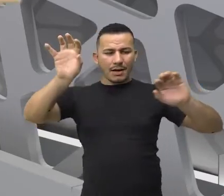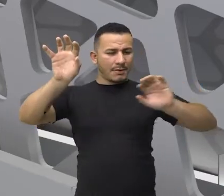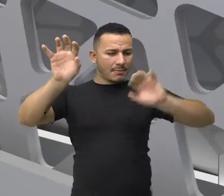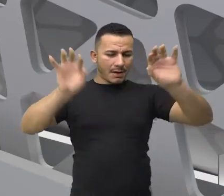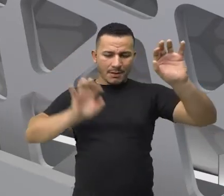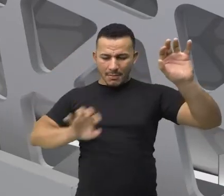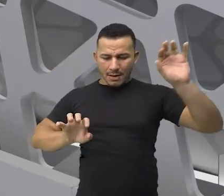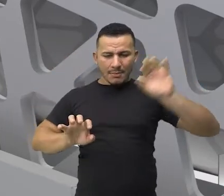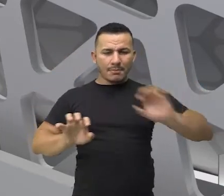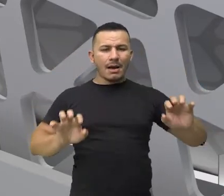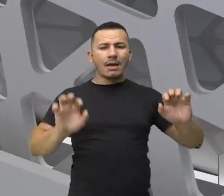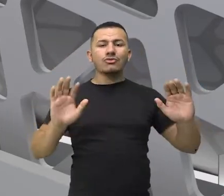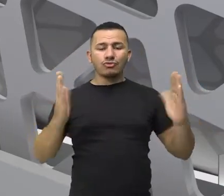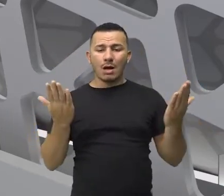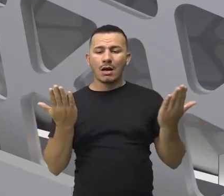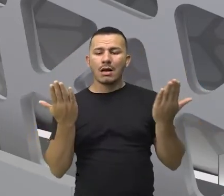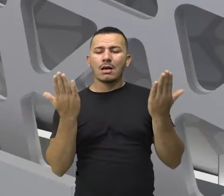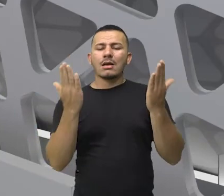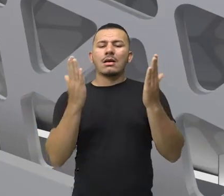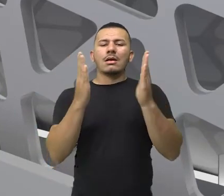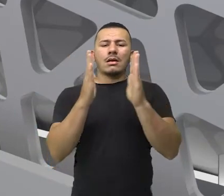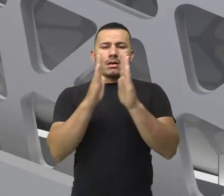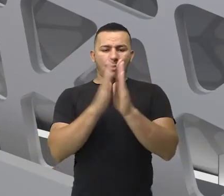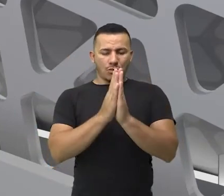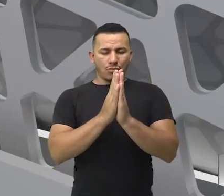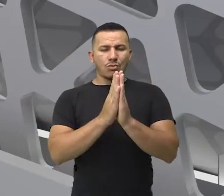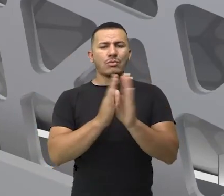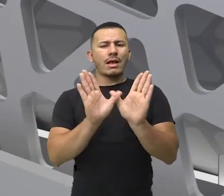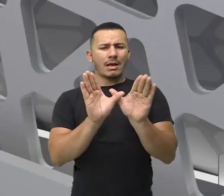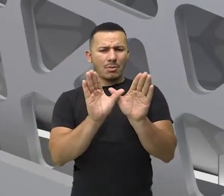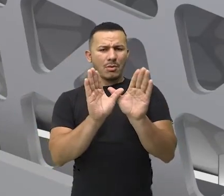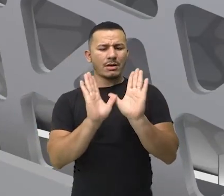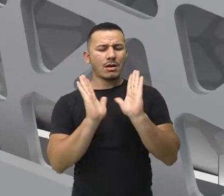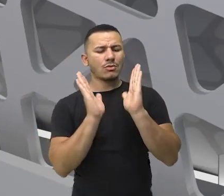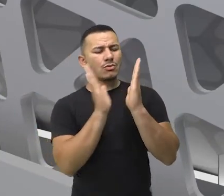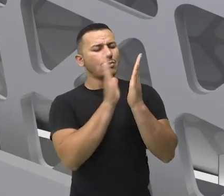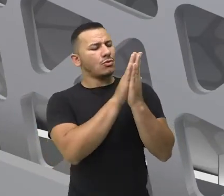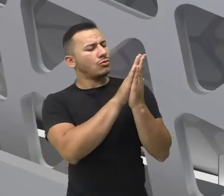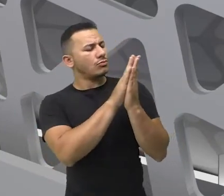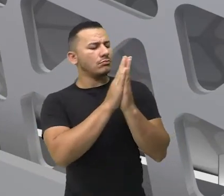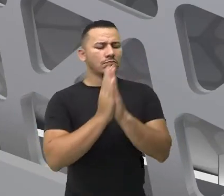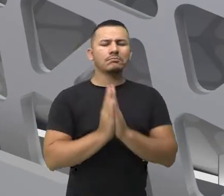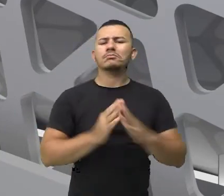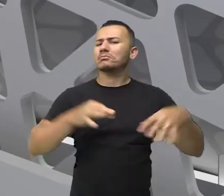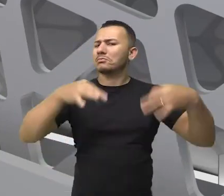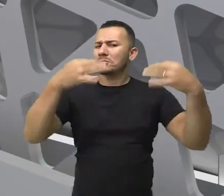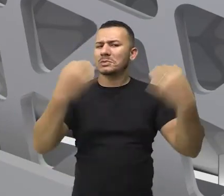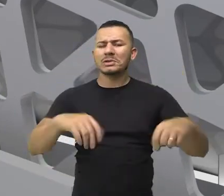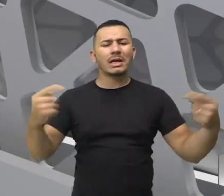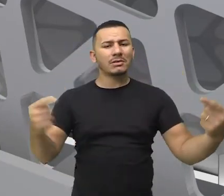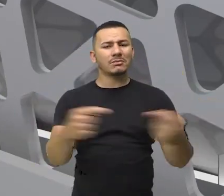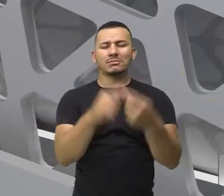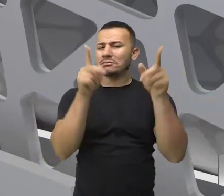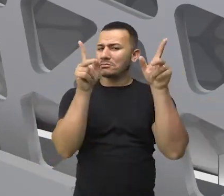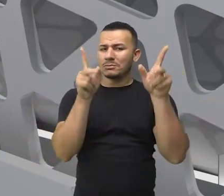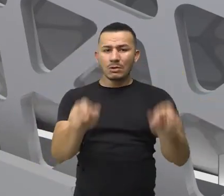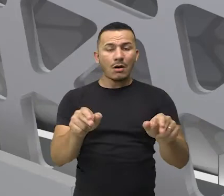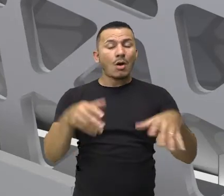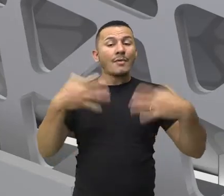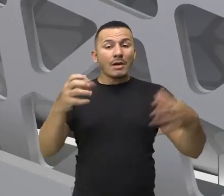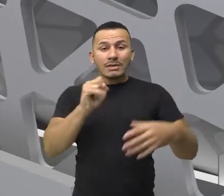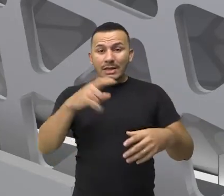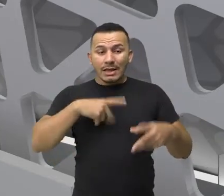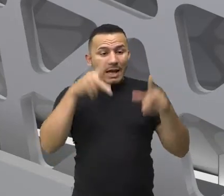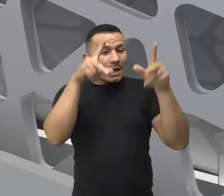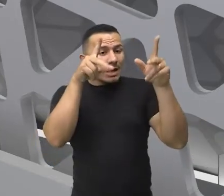4 partes. E aí nós justapomos os pedacinhos. Tudo ficou igualzinho, olha. Então, quando